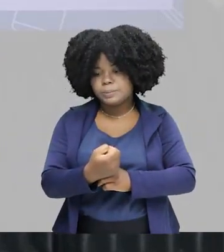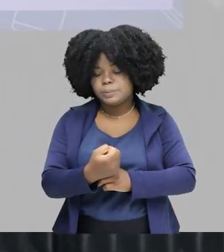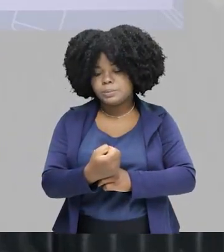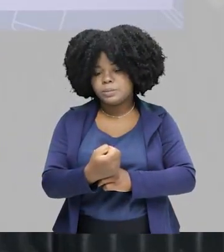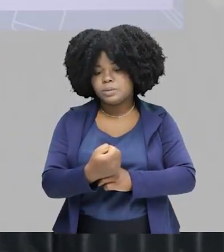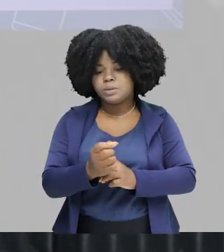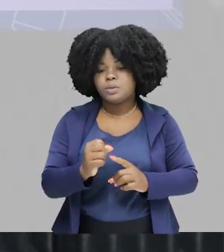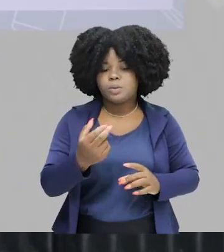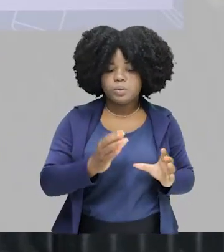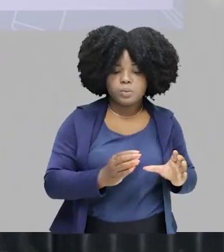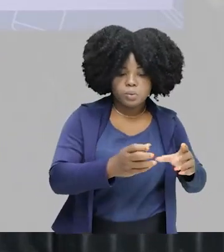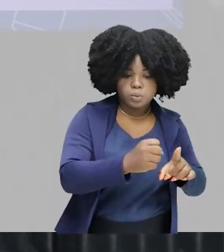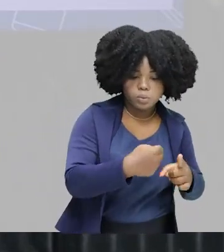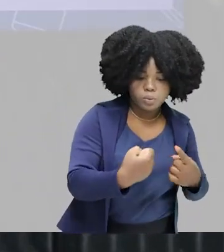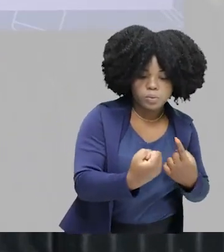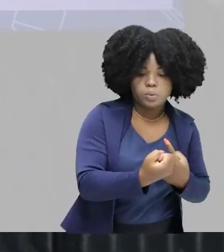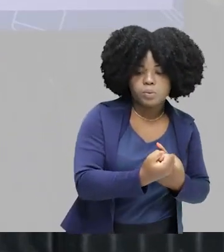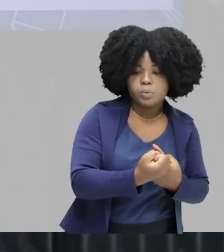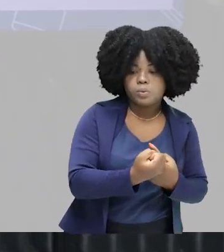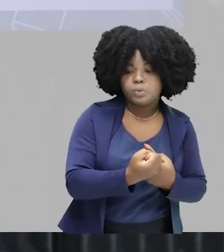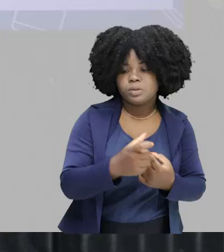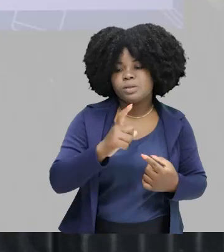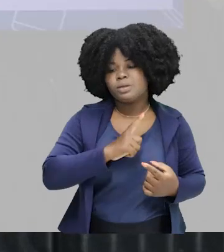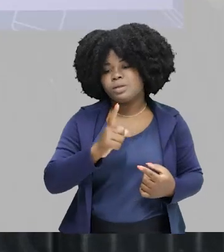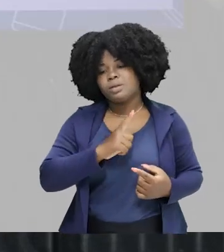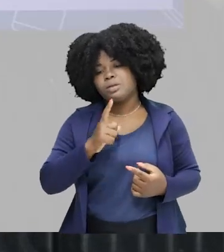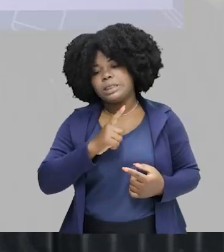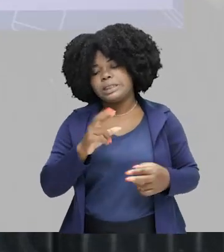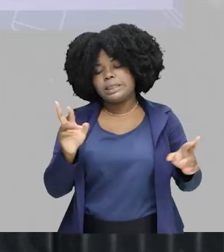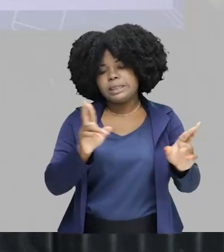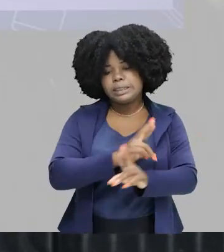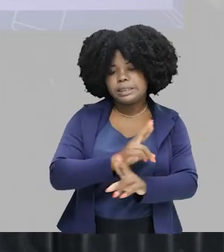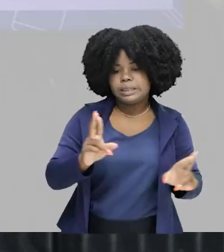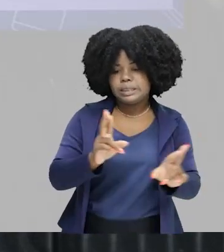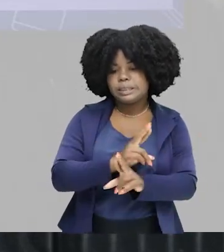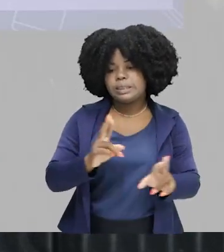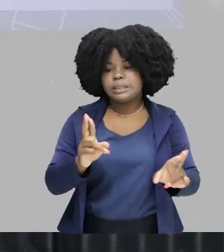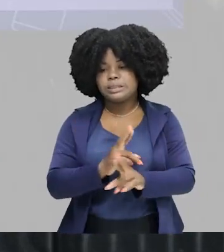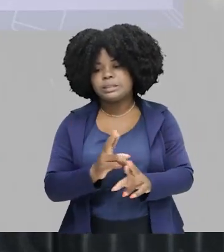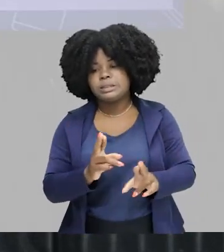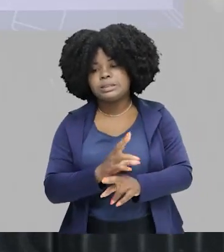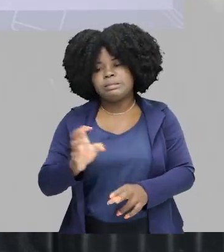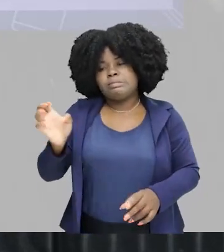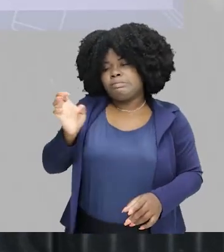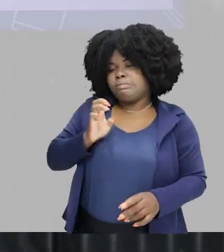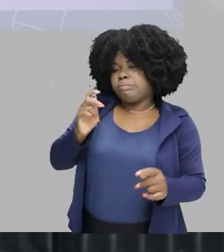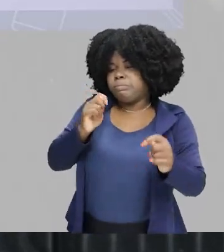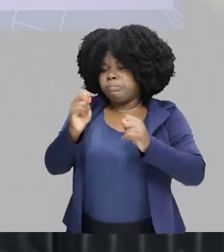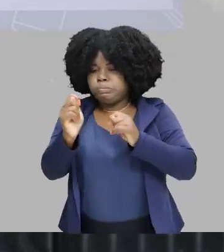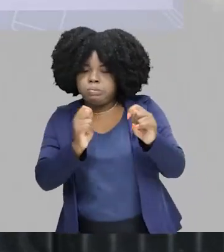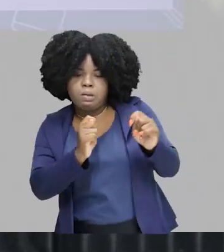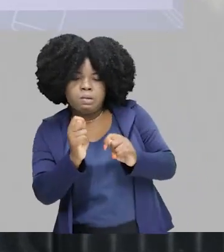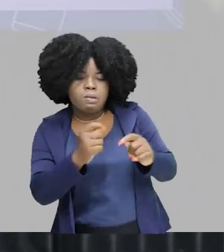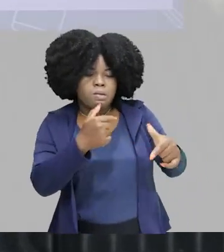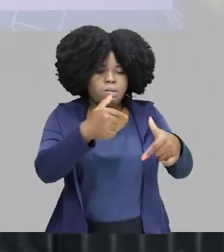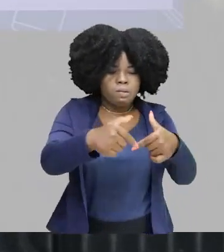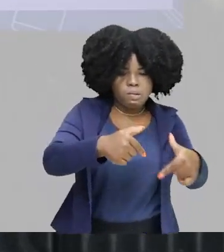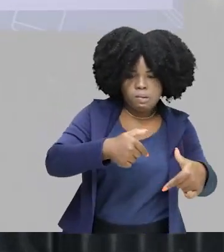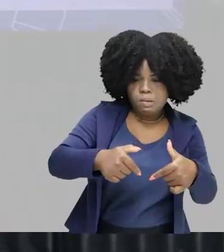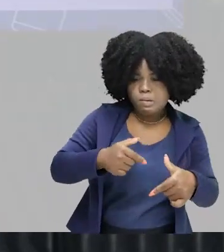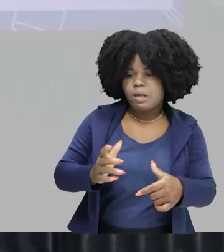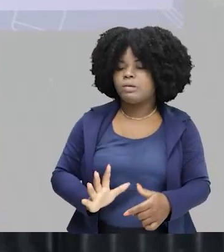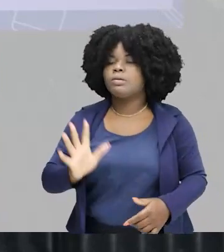grupos sociais que tem a ver com prestígio, status, poder econômico e etc., ocorre